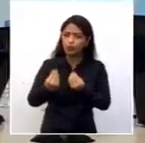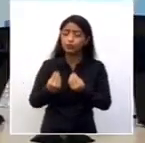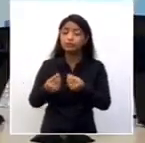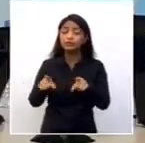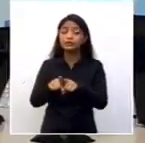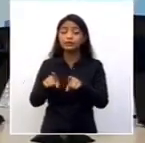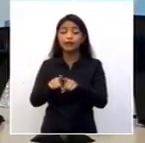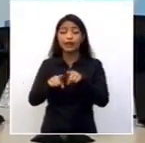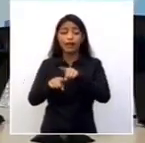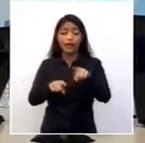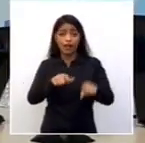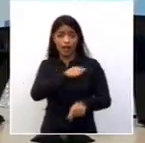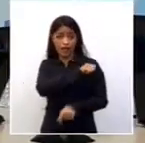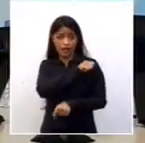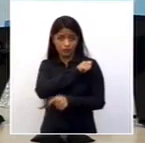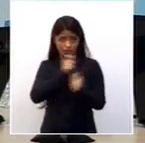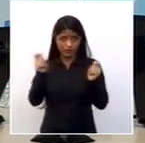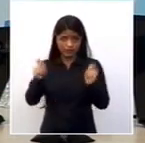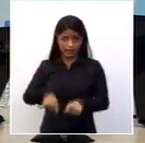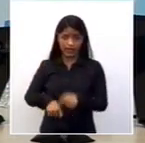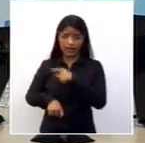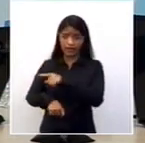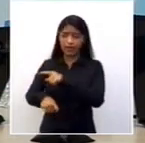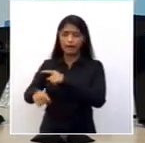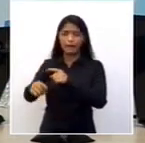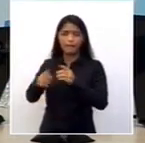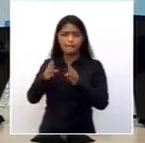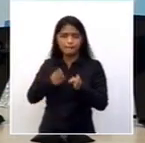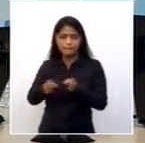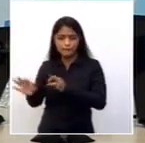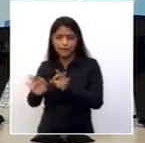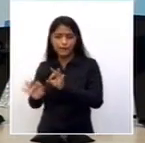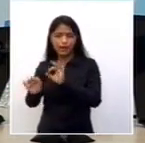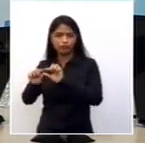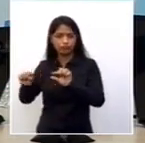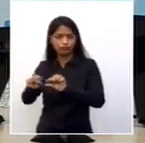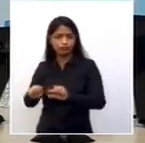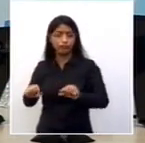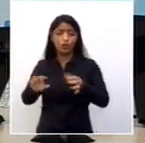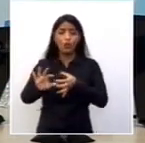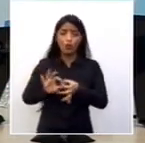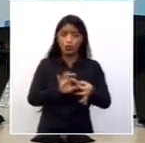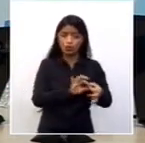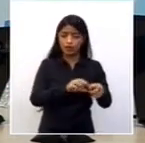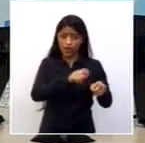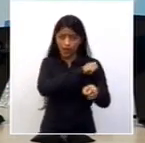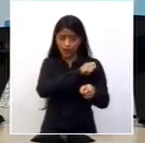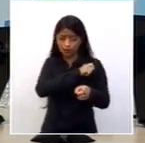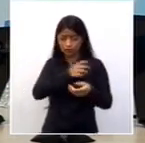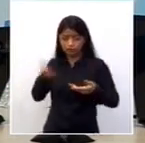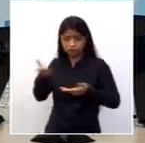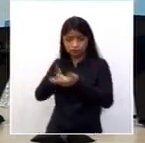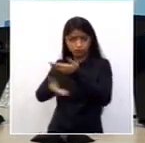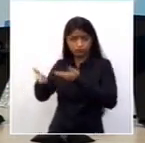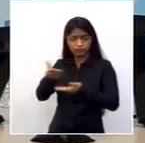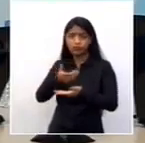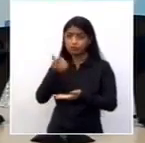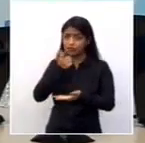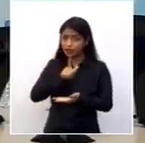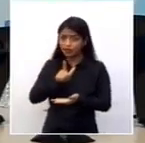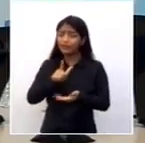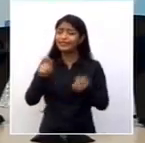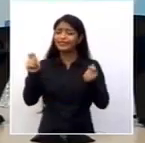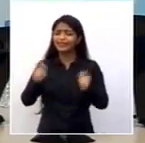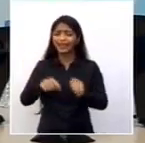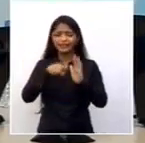consegue estabelecer relações entre as produções, os contextos. São muitas possibilidades para serem exploradas a partir de